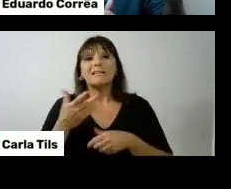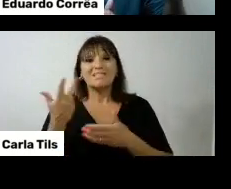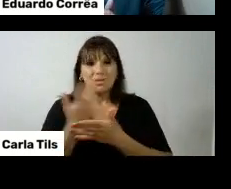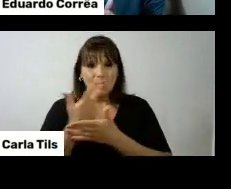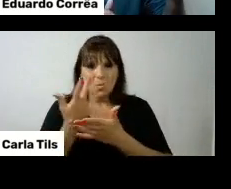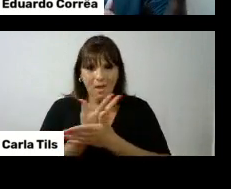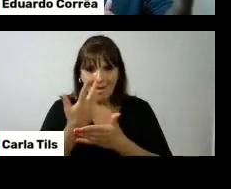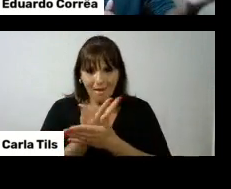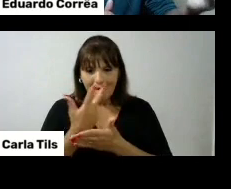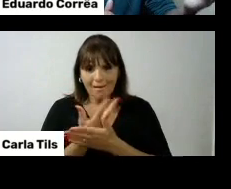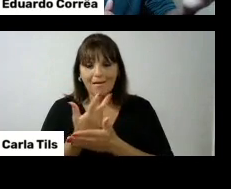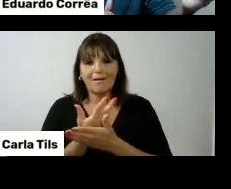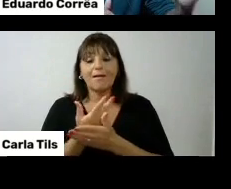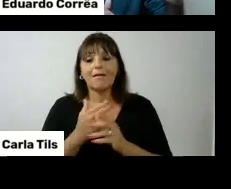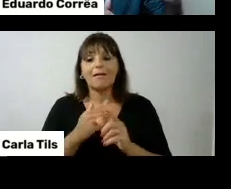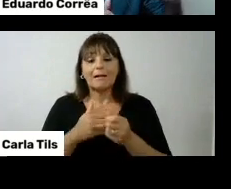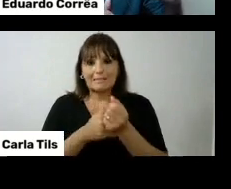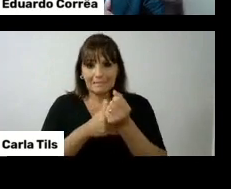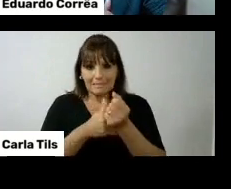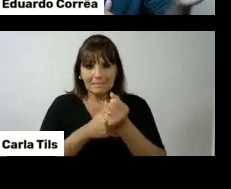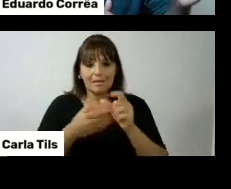consegue sair dela